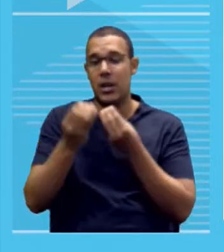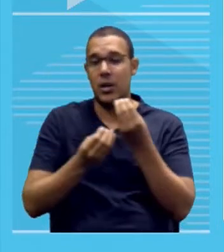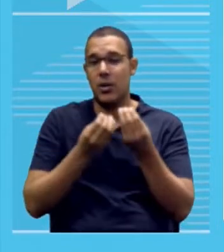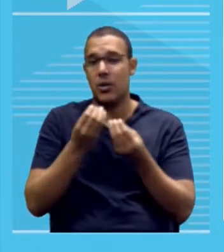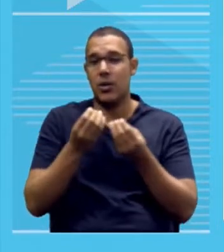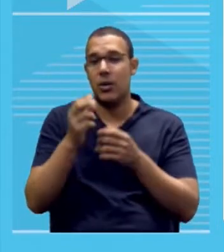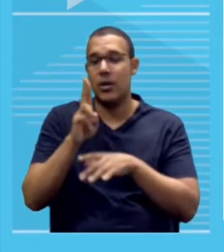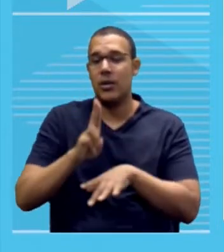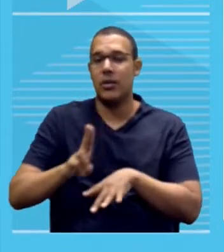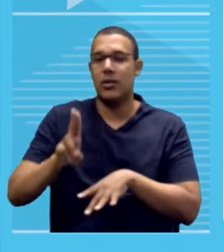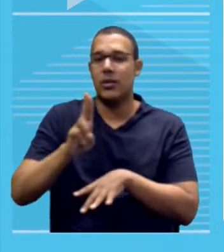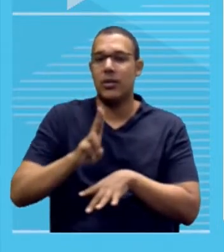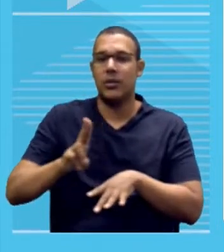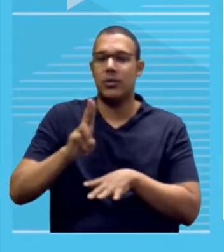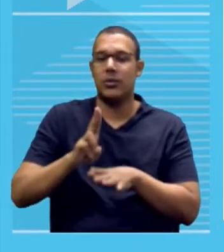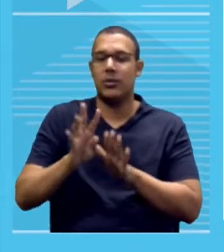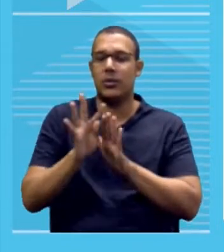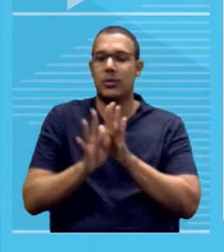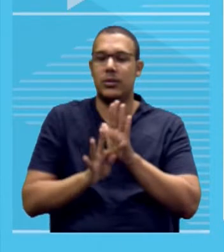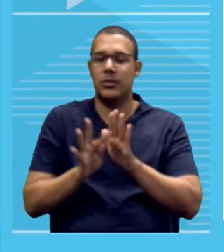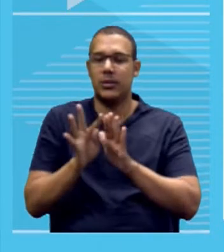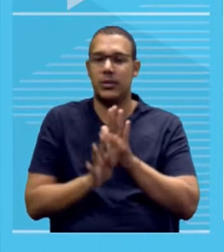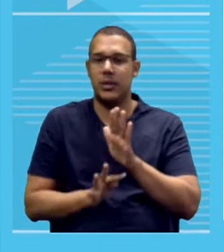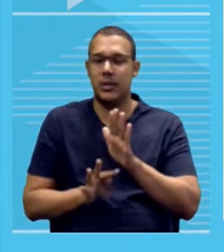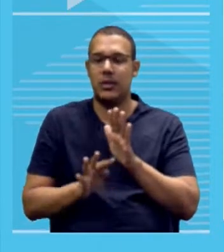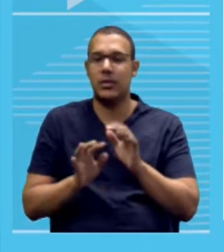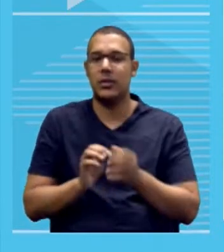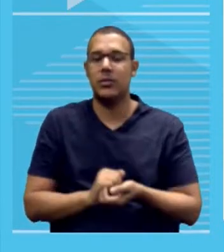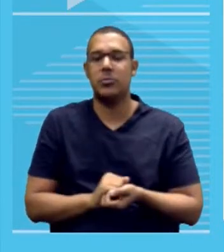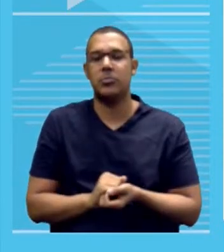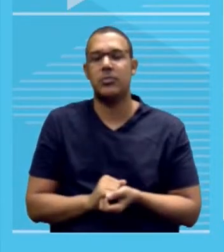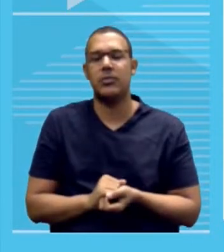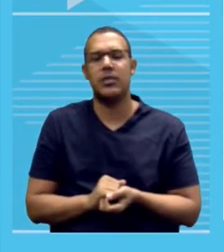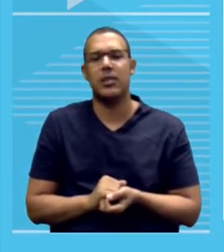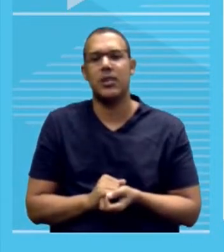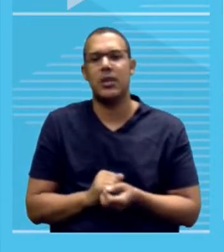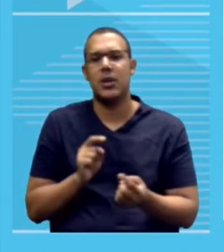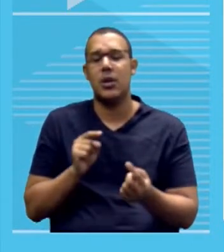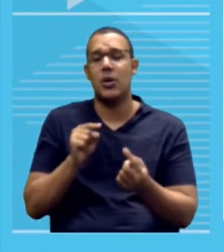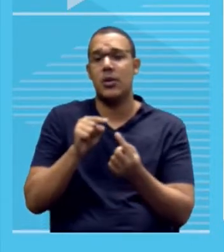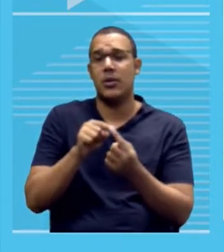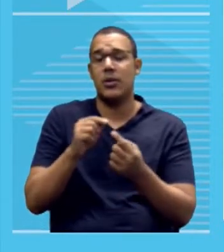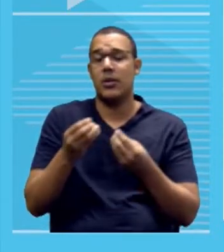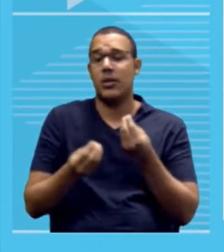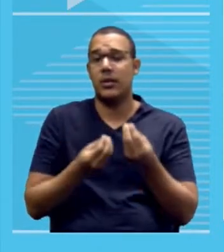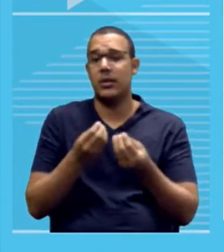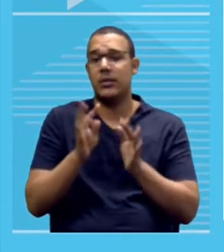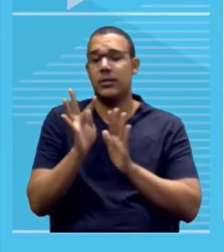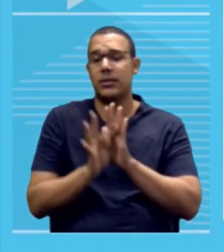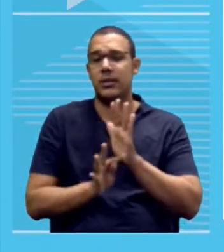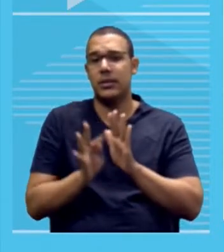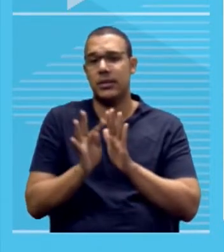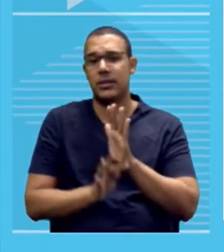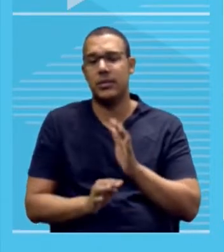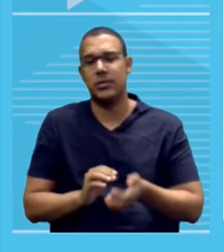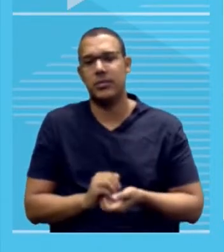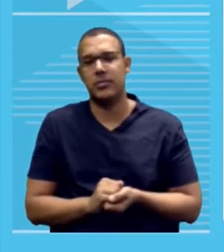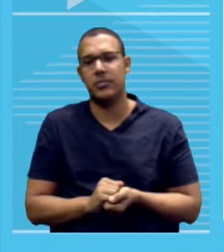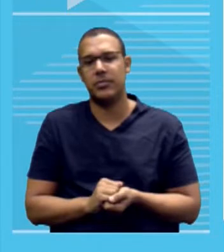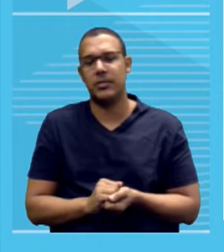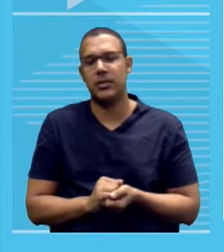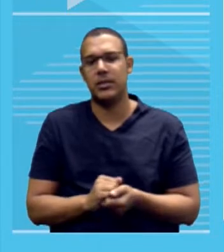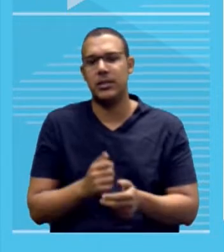para que como é que funciona e a finalidade Qual é o propósito Qual é o objetivo de diferentes